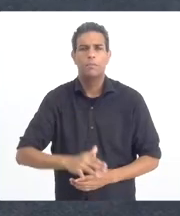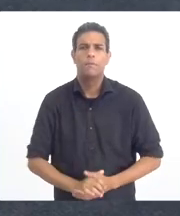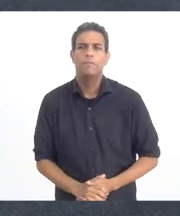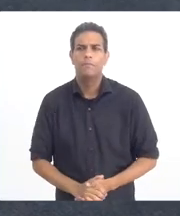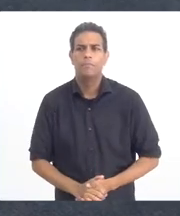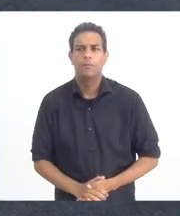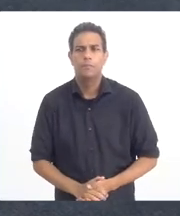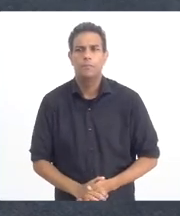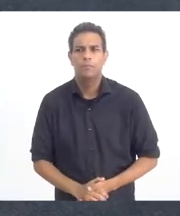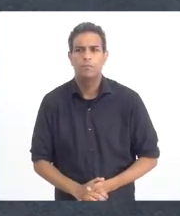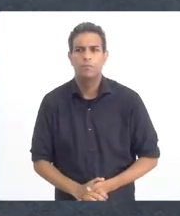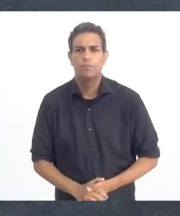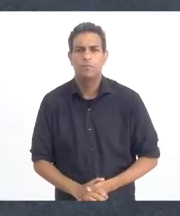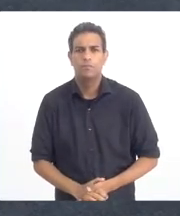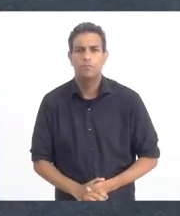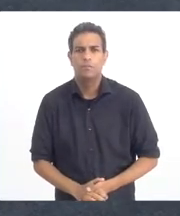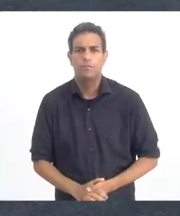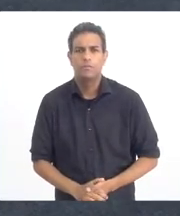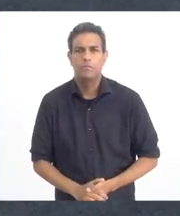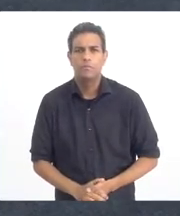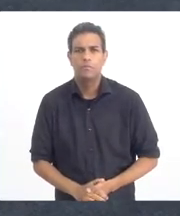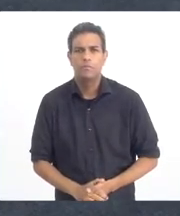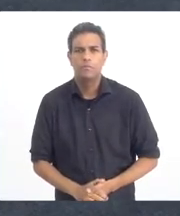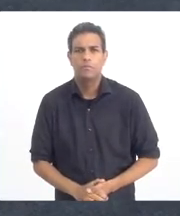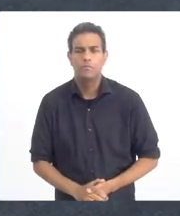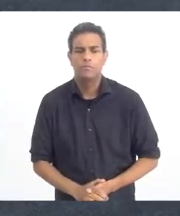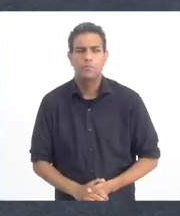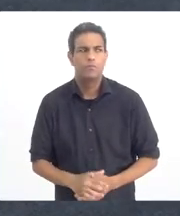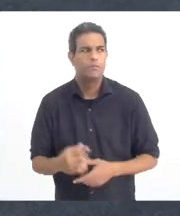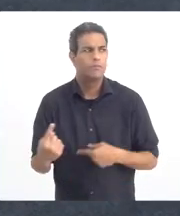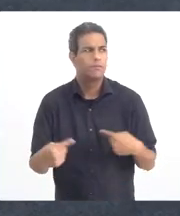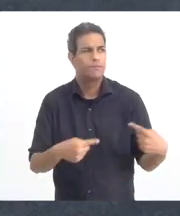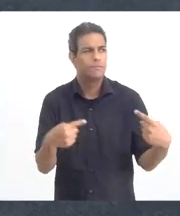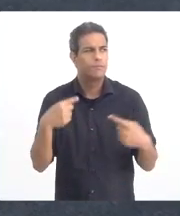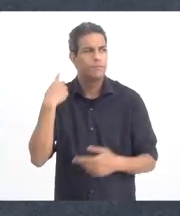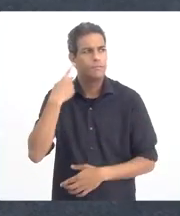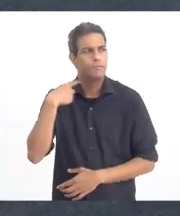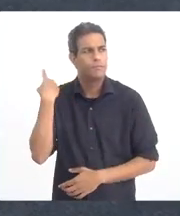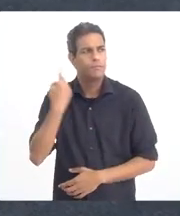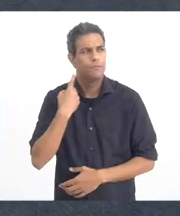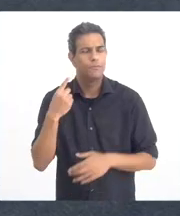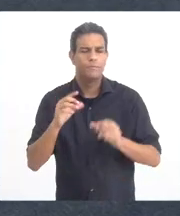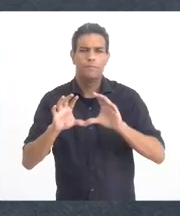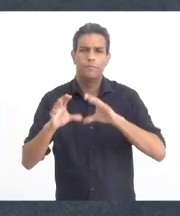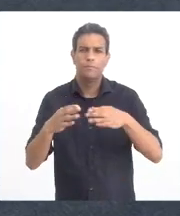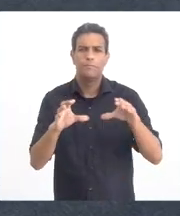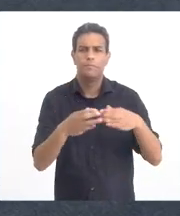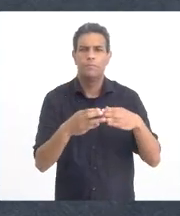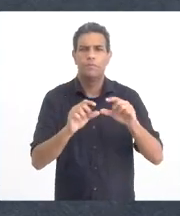Nós precisamos, deputados, fazer essa equiparação.